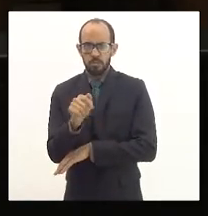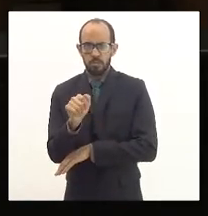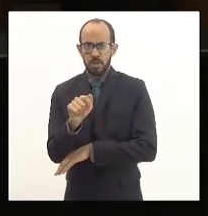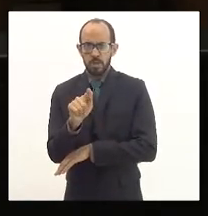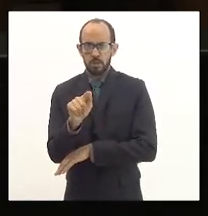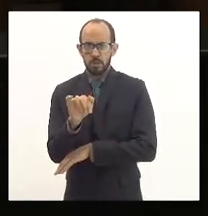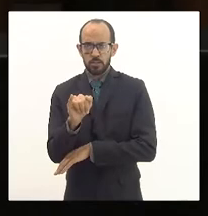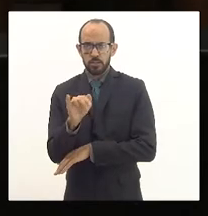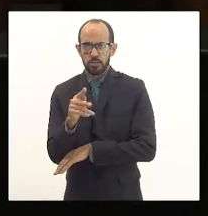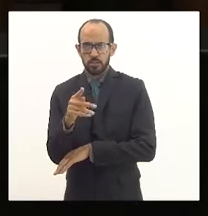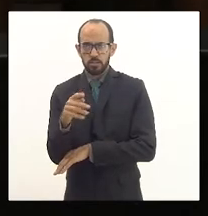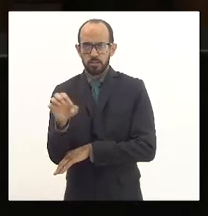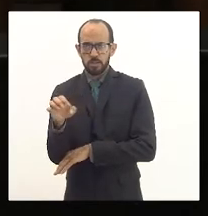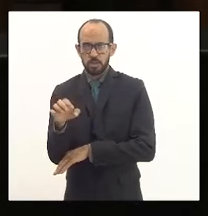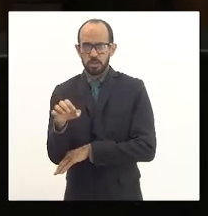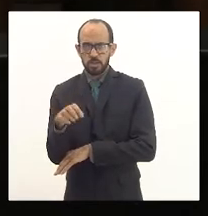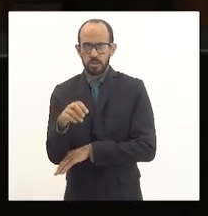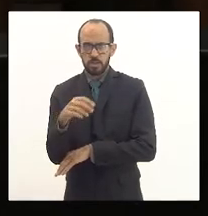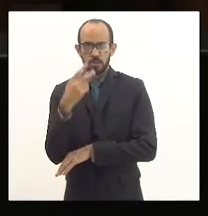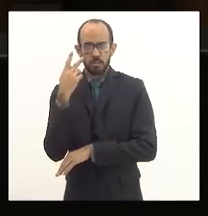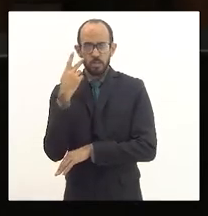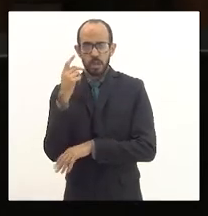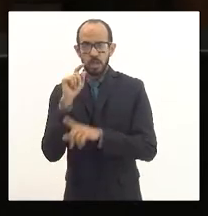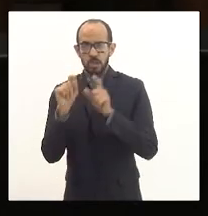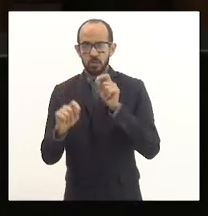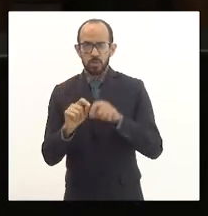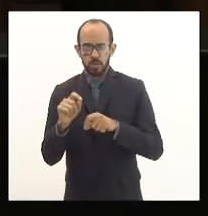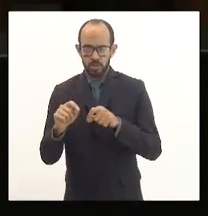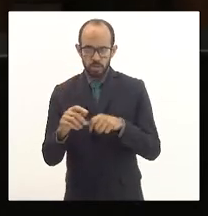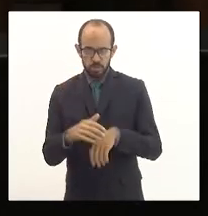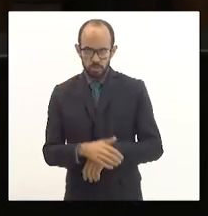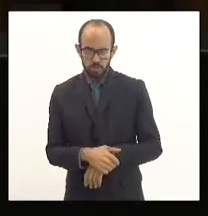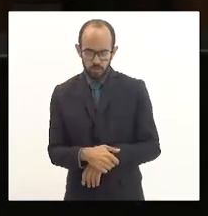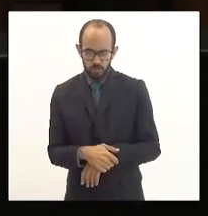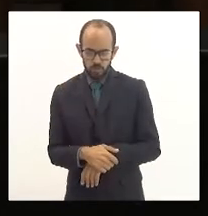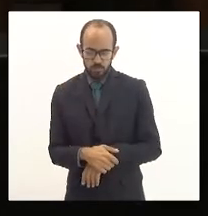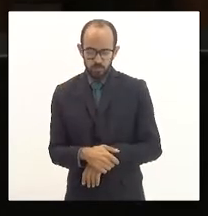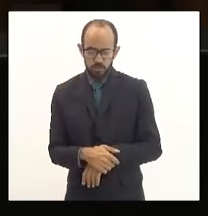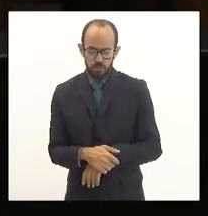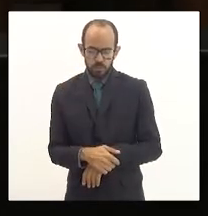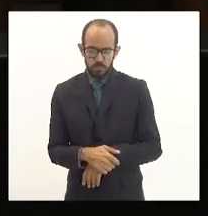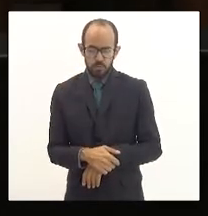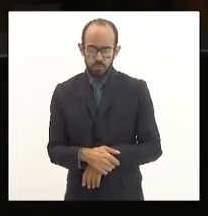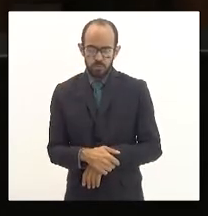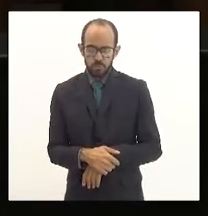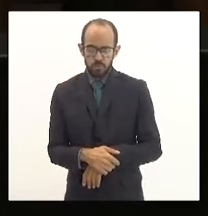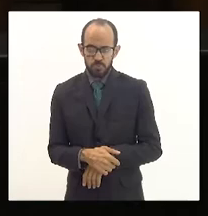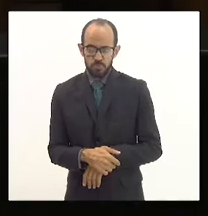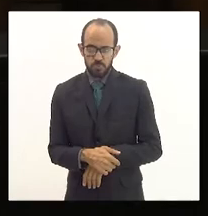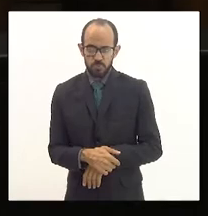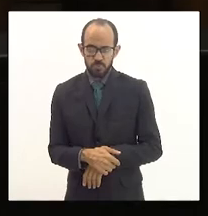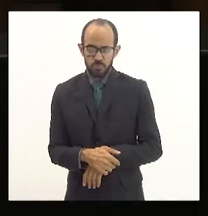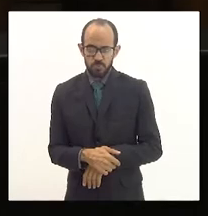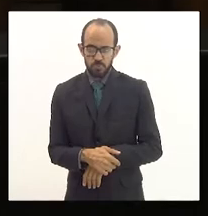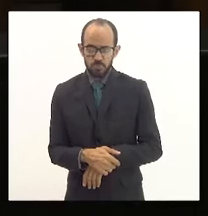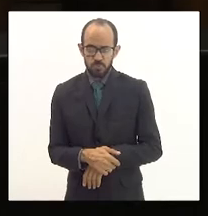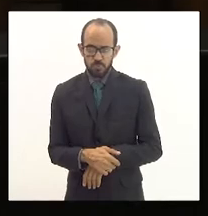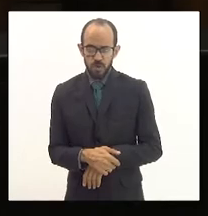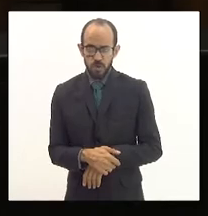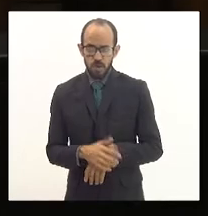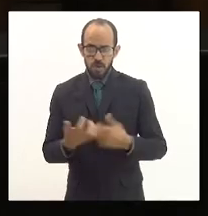e para e para e é ali